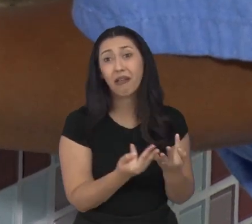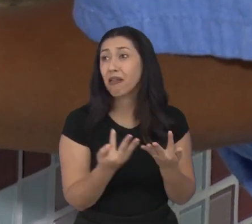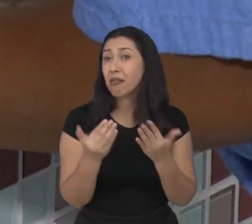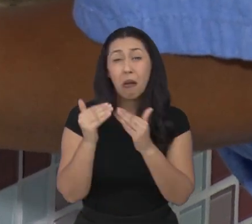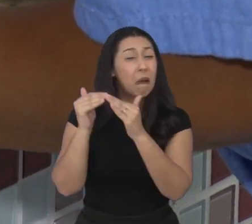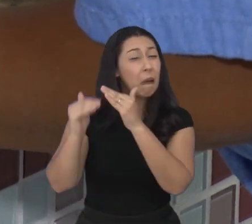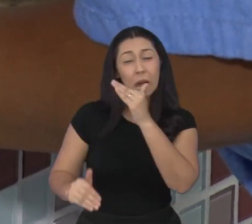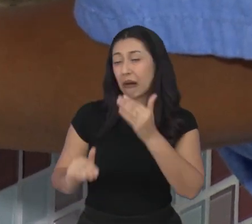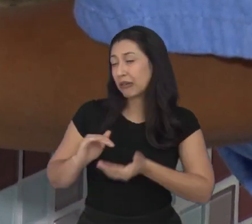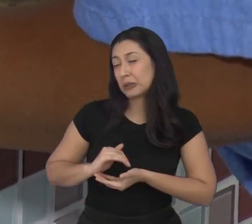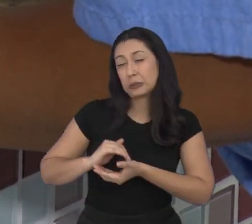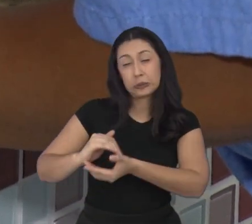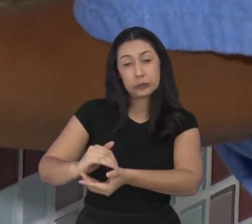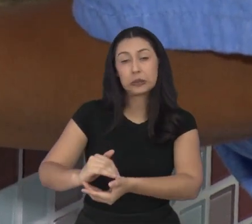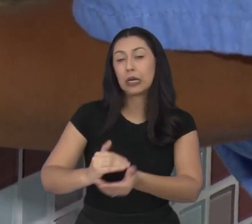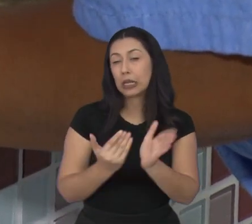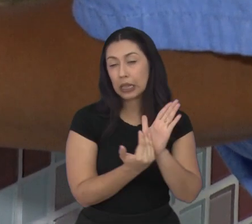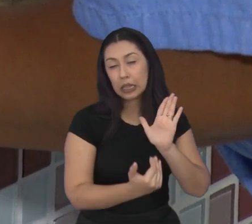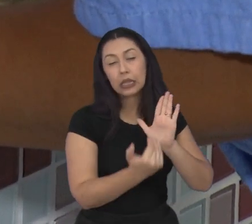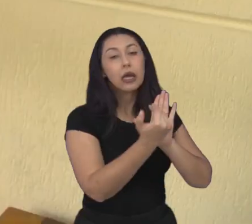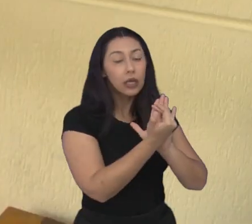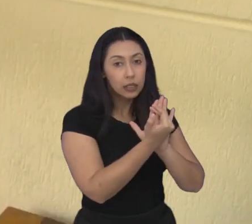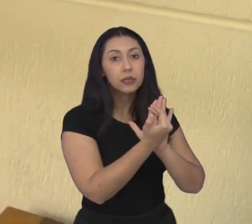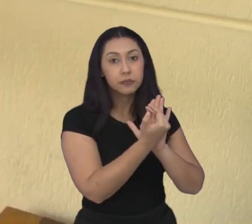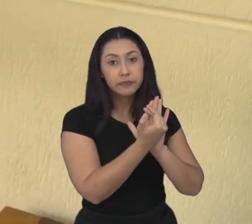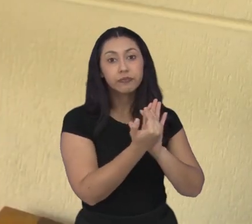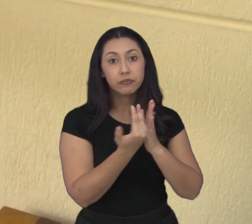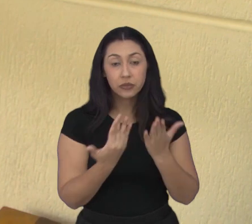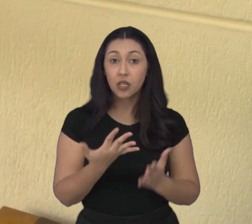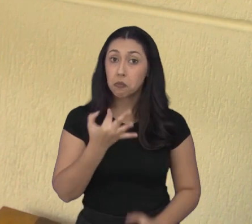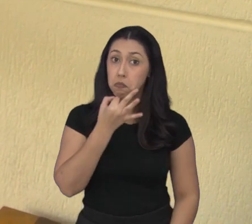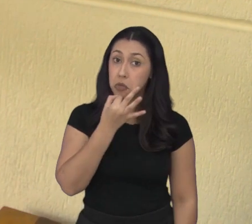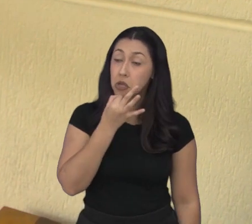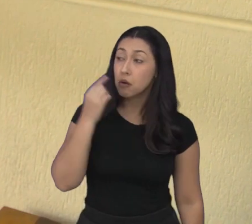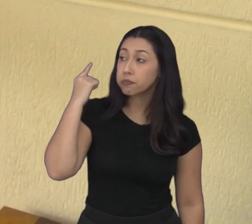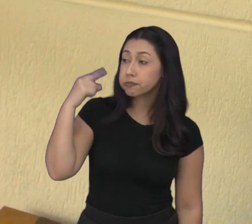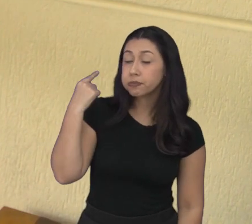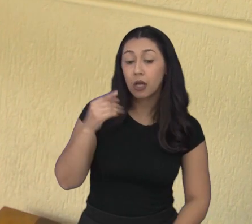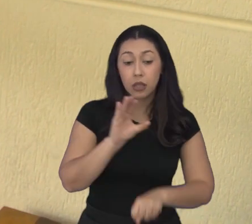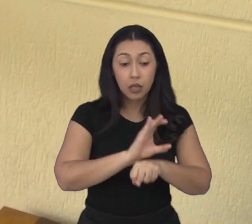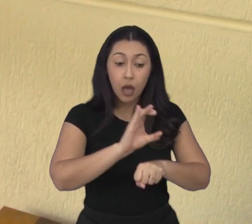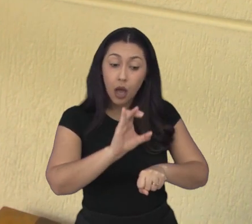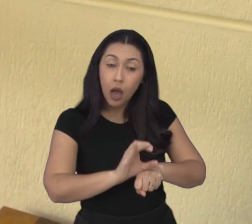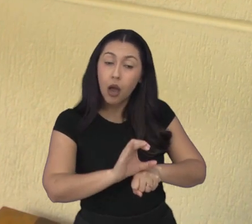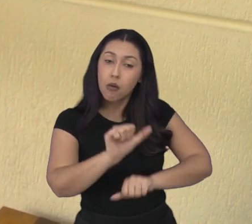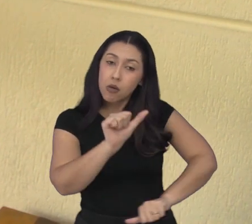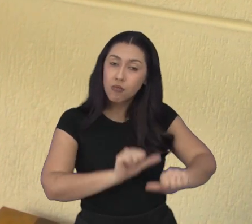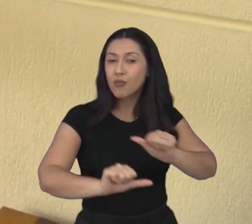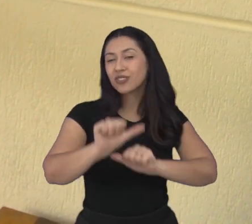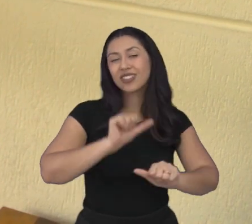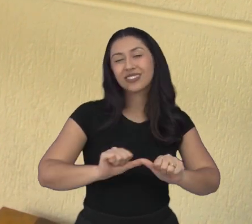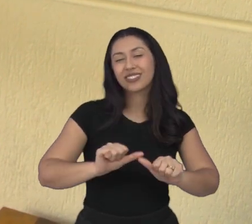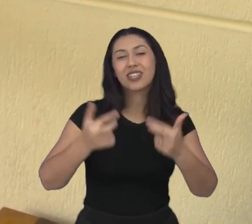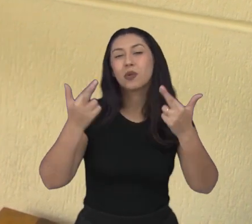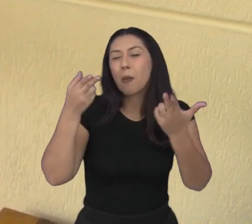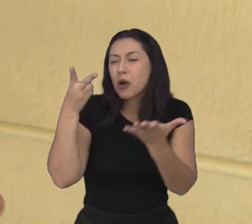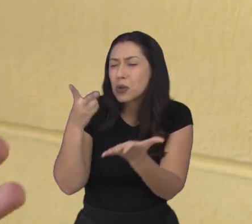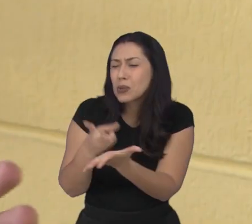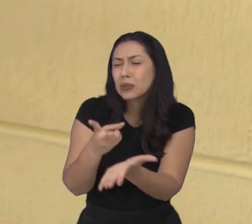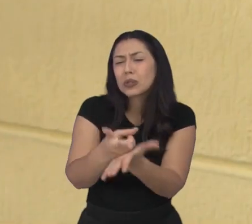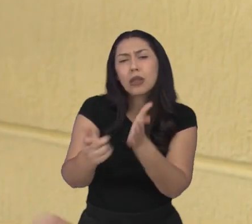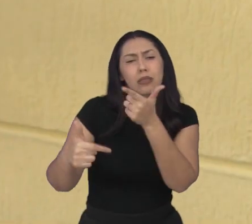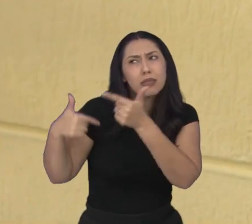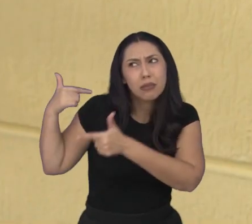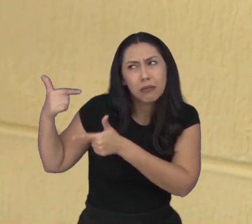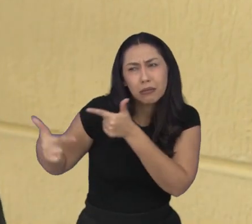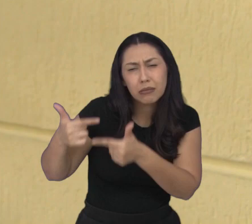das famílias ainda é considerada alta. Para o advogado, a reformulação do Código Civil seria uma